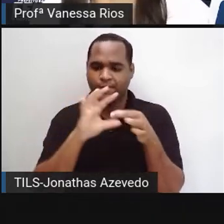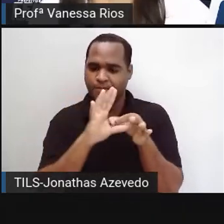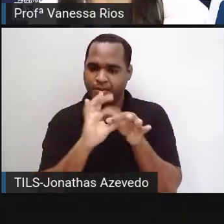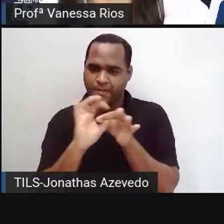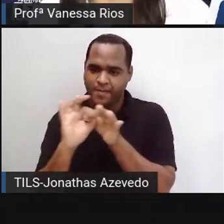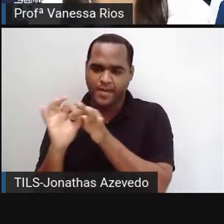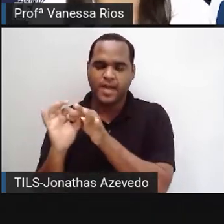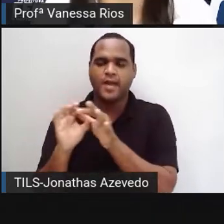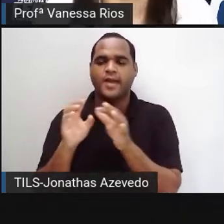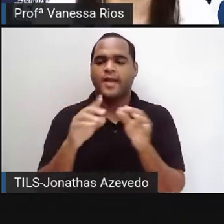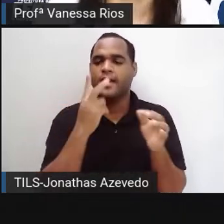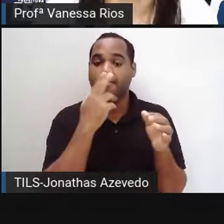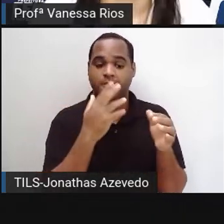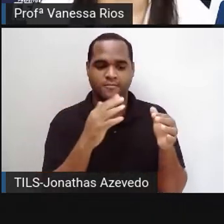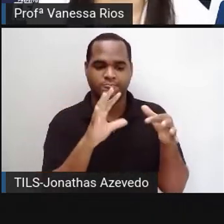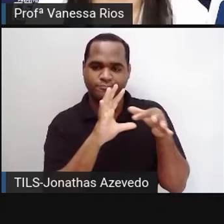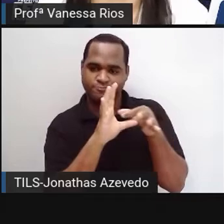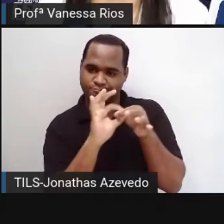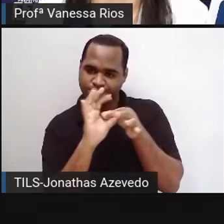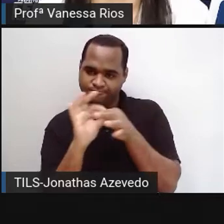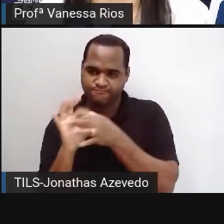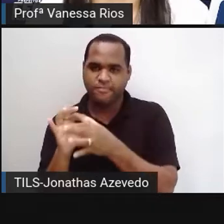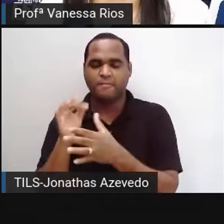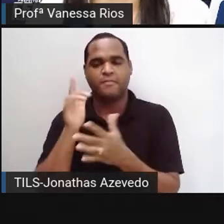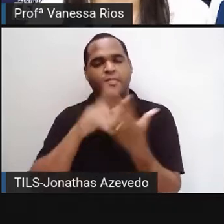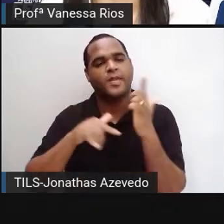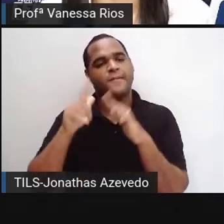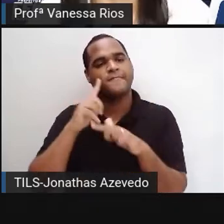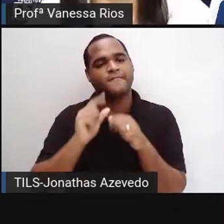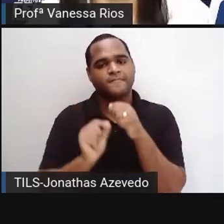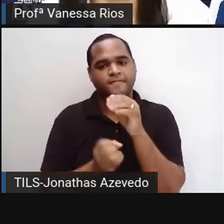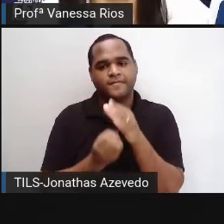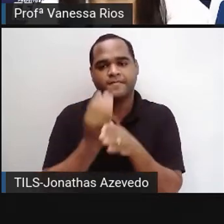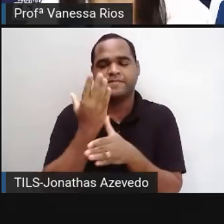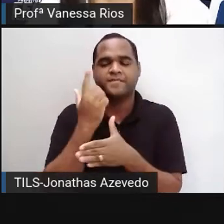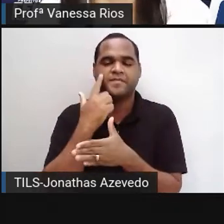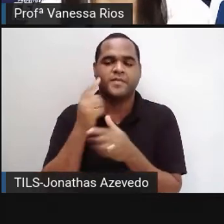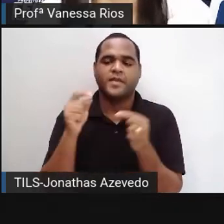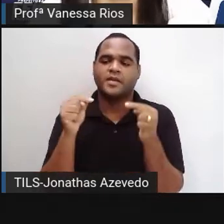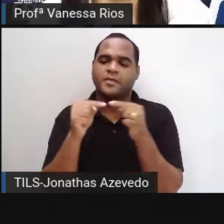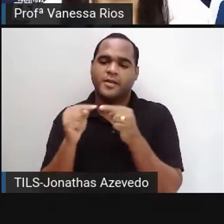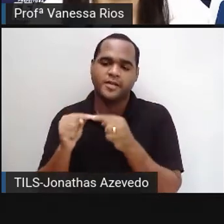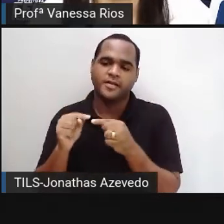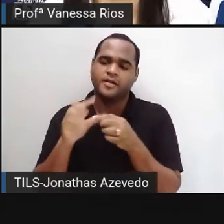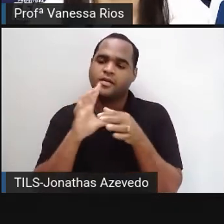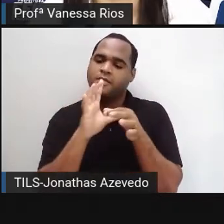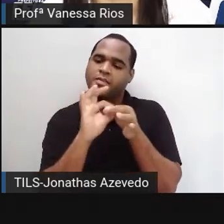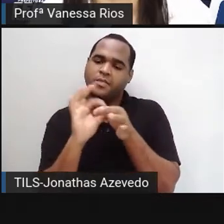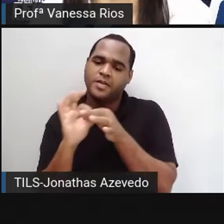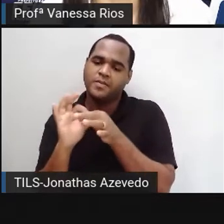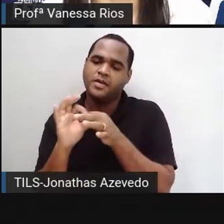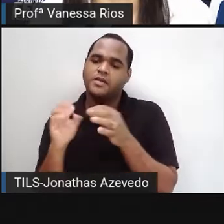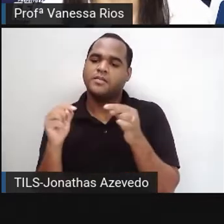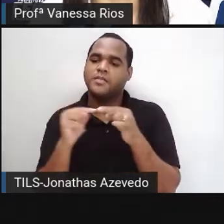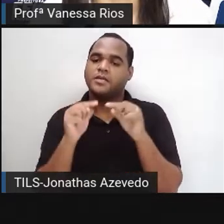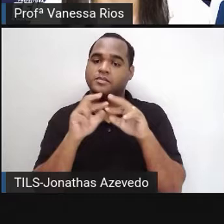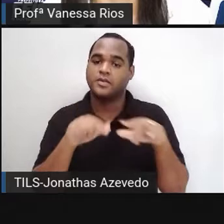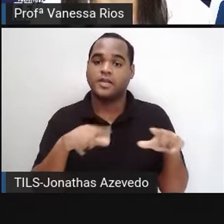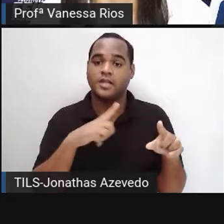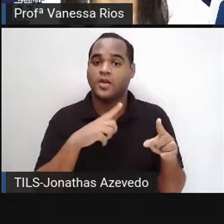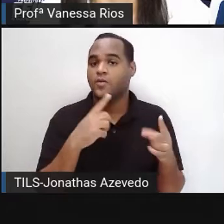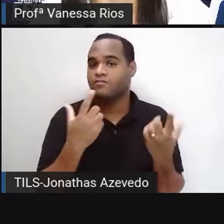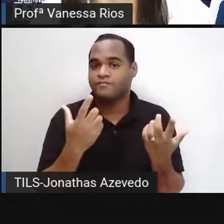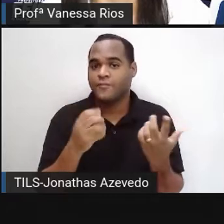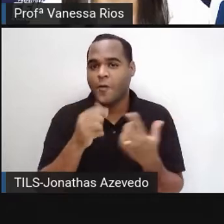eles são associados, eles fazerem parte da composição ou do acompanhamento de